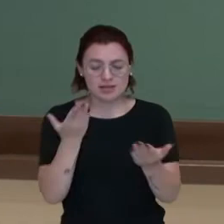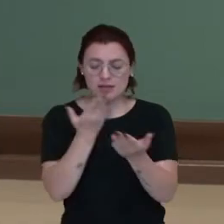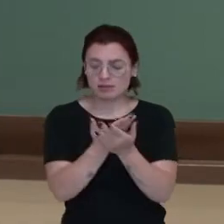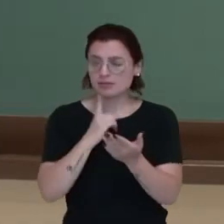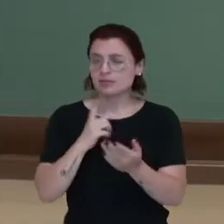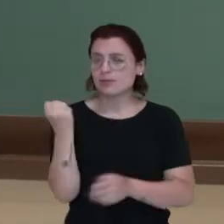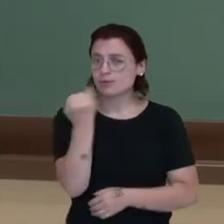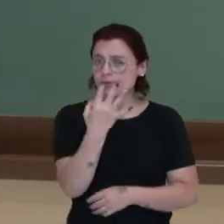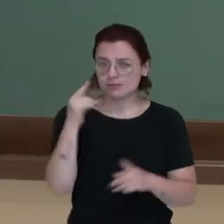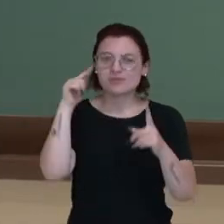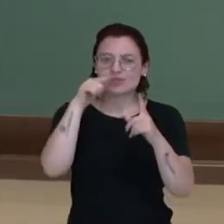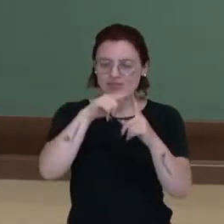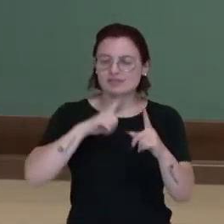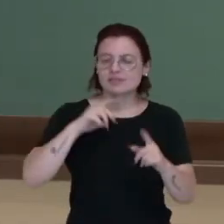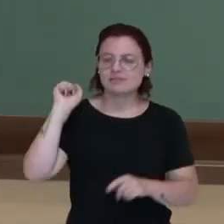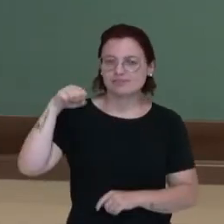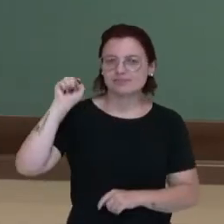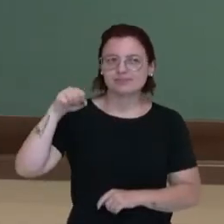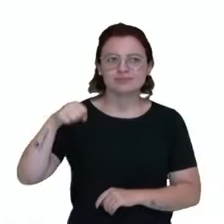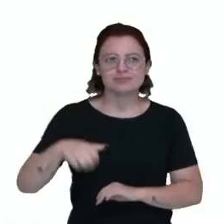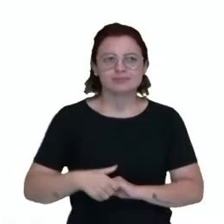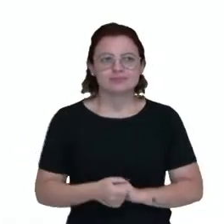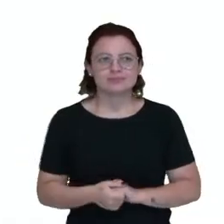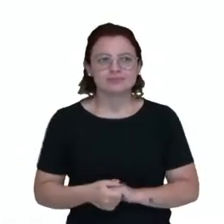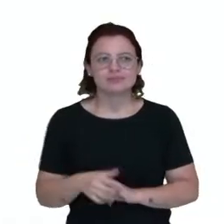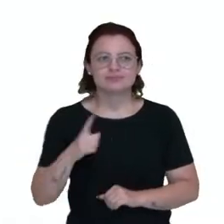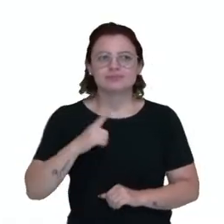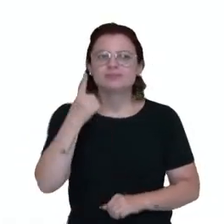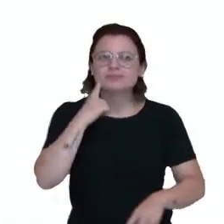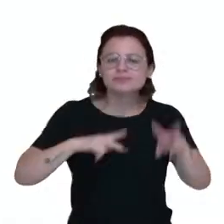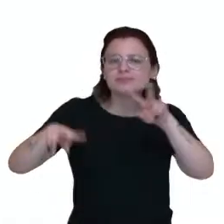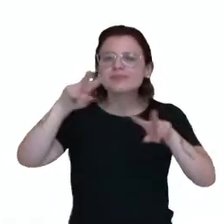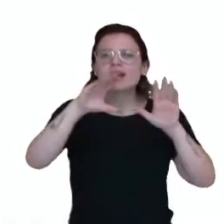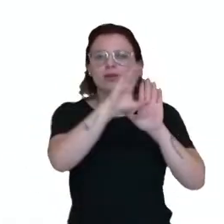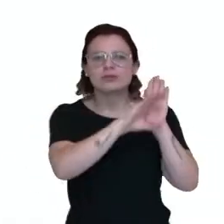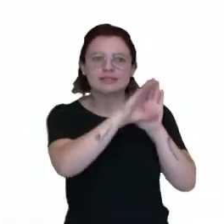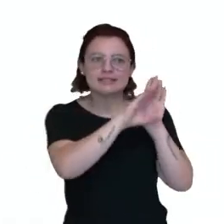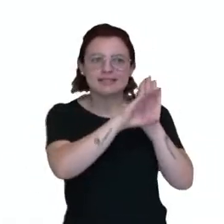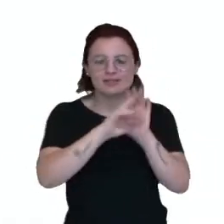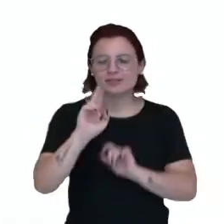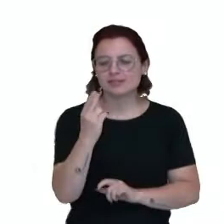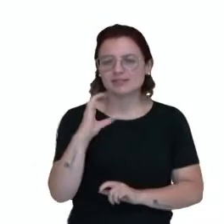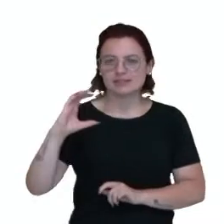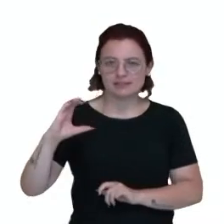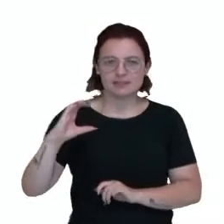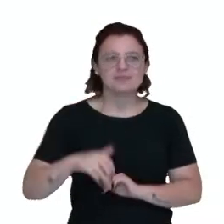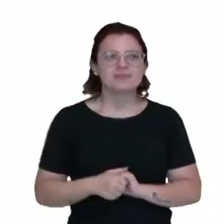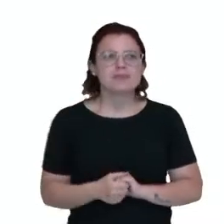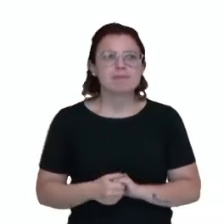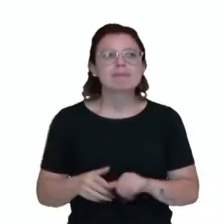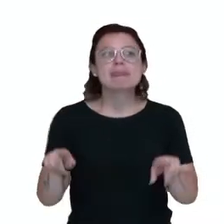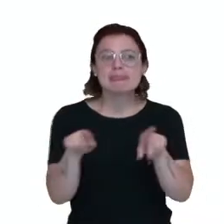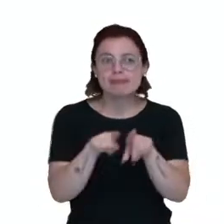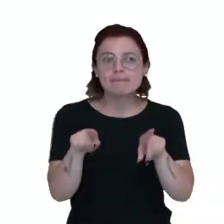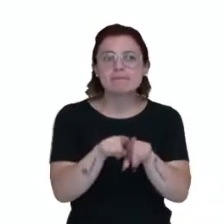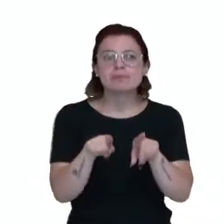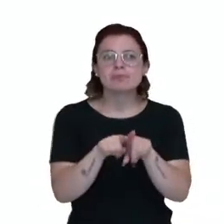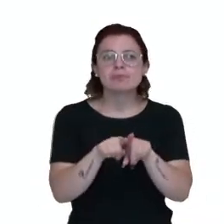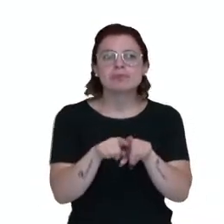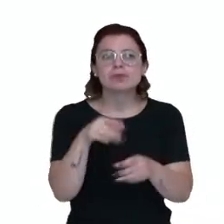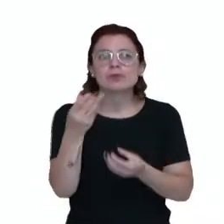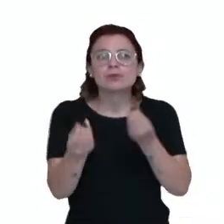Sim? Sim. Quais são? Revisar o conceito de hidrocarboneto, identificar as aplicações